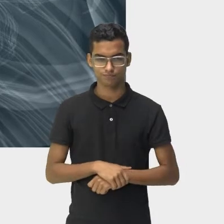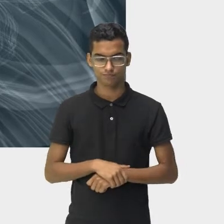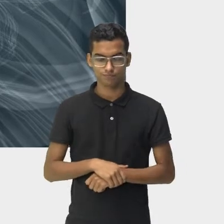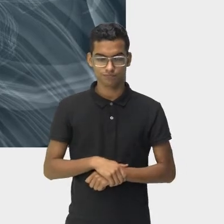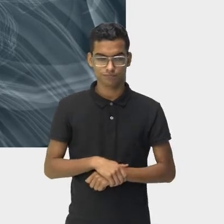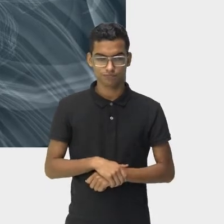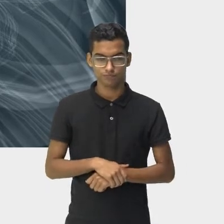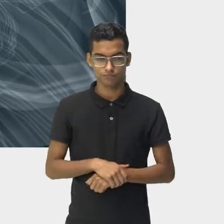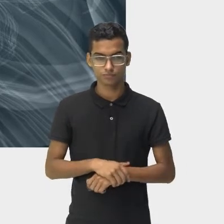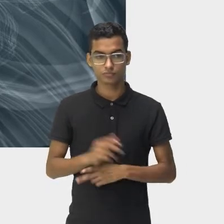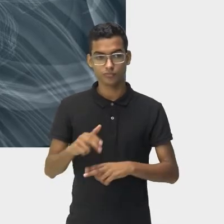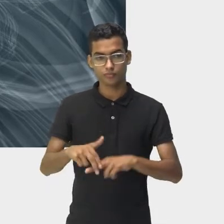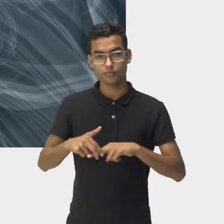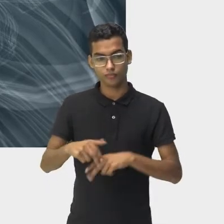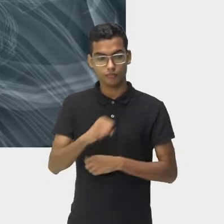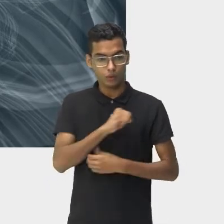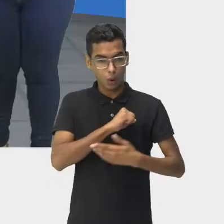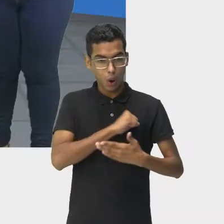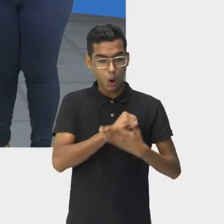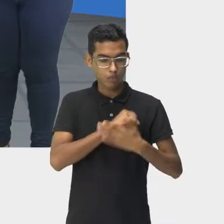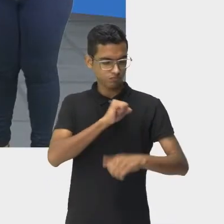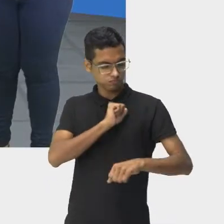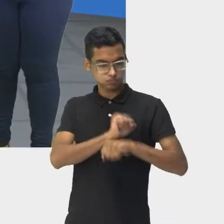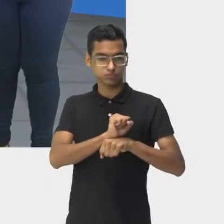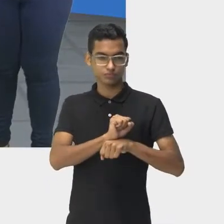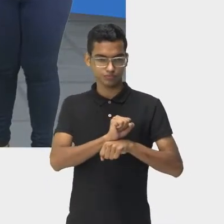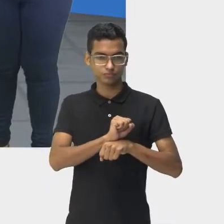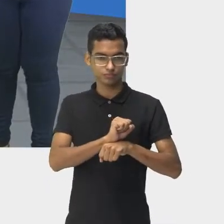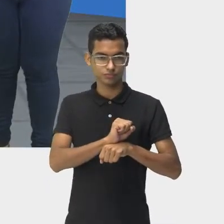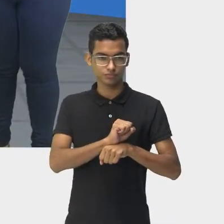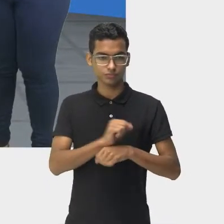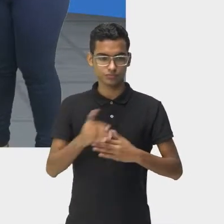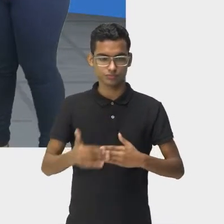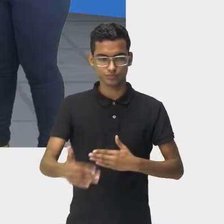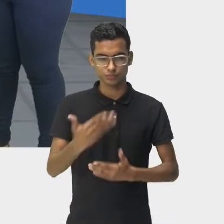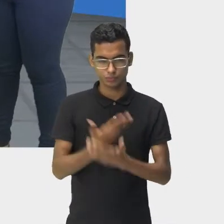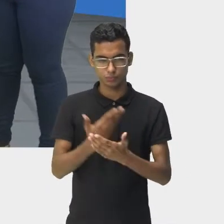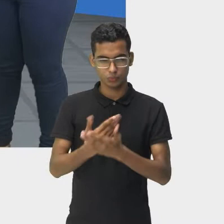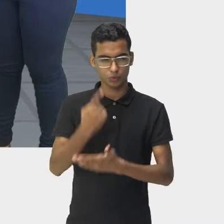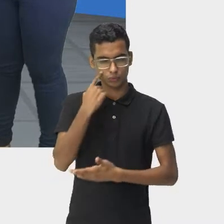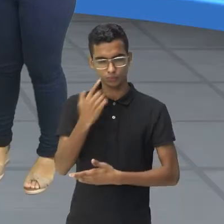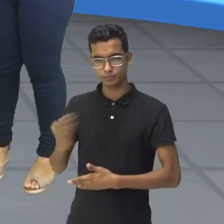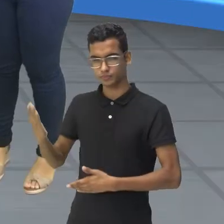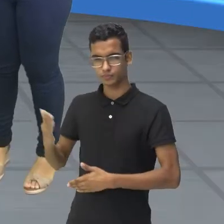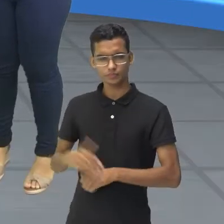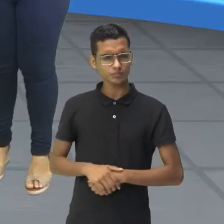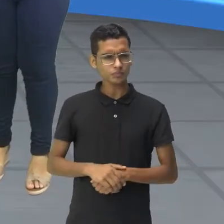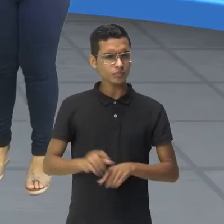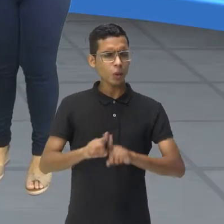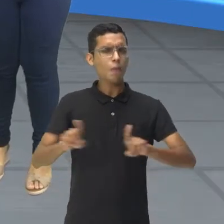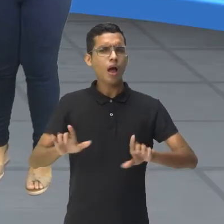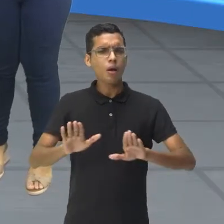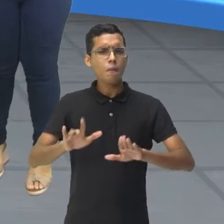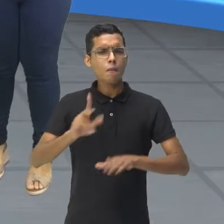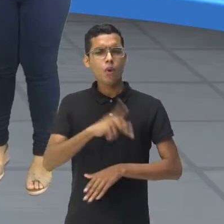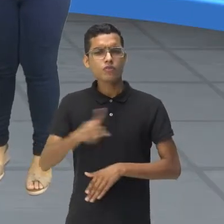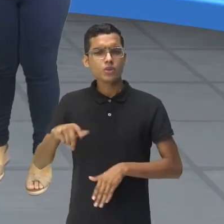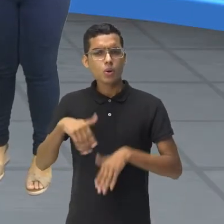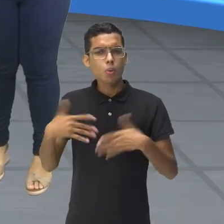dessas é o infarto, tá bom? Vamos prosseguir na nossa aula. E professora, quais seriam os